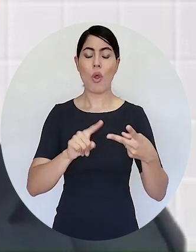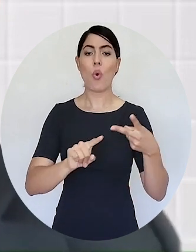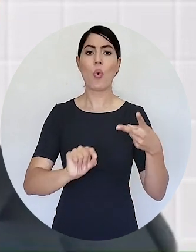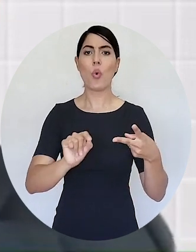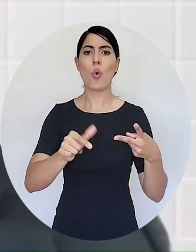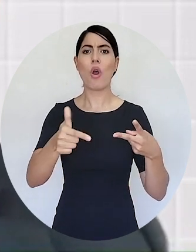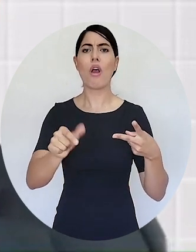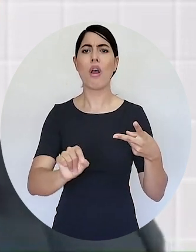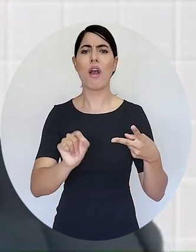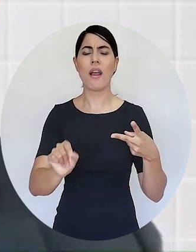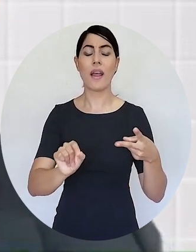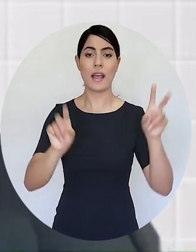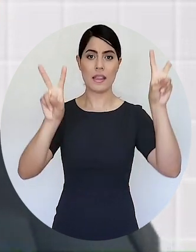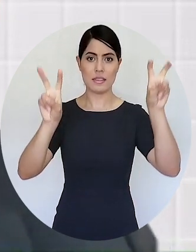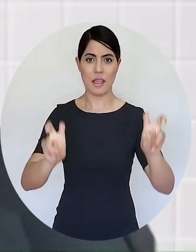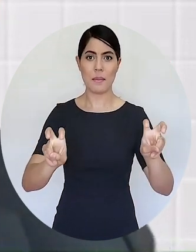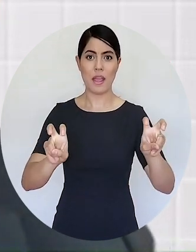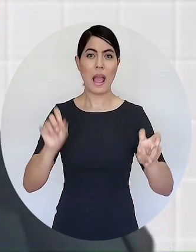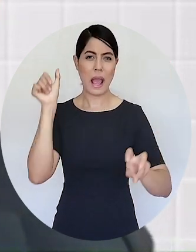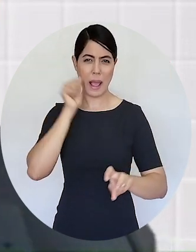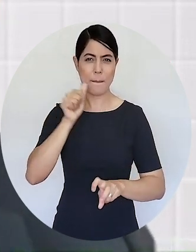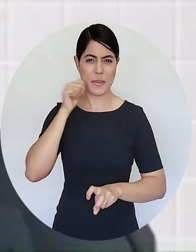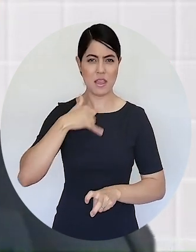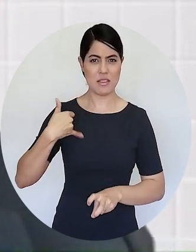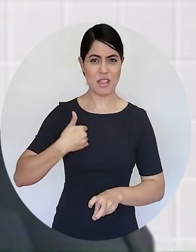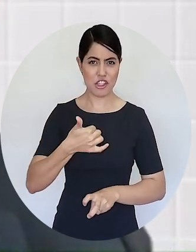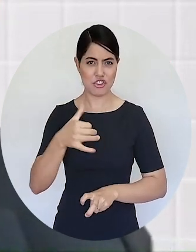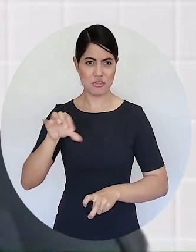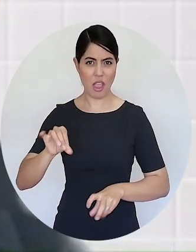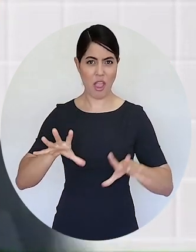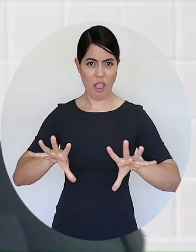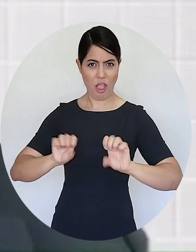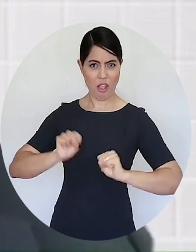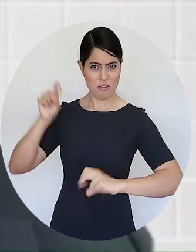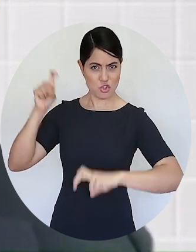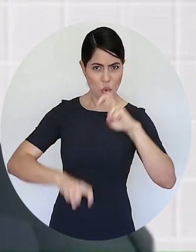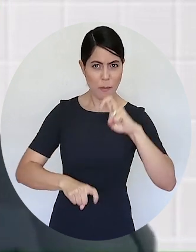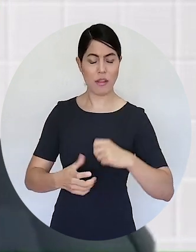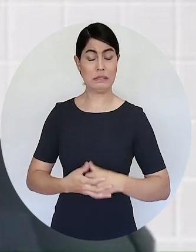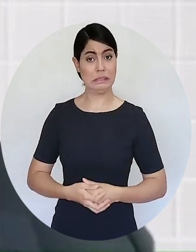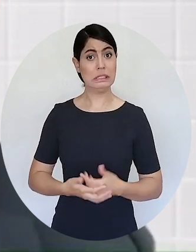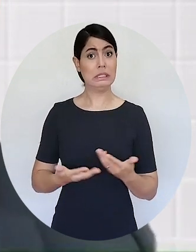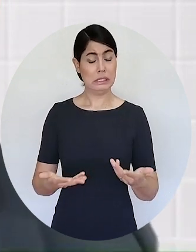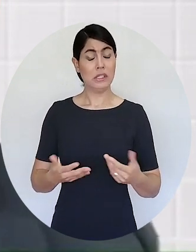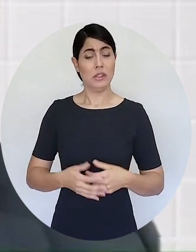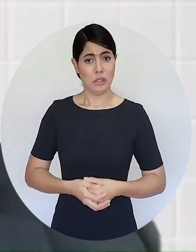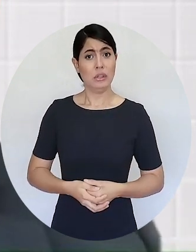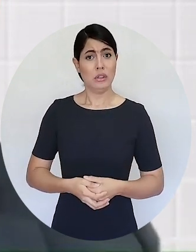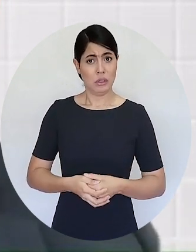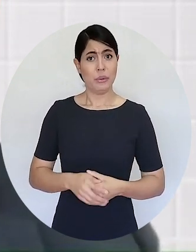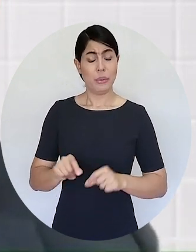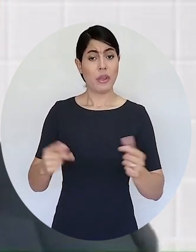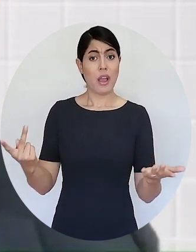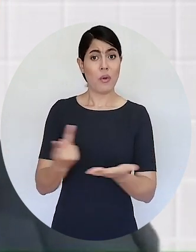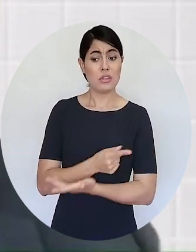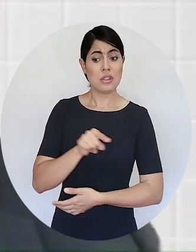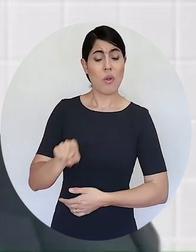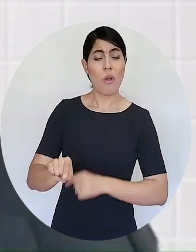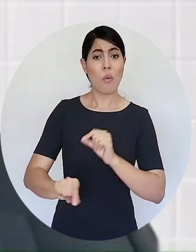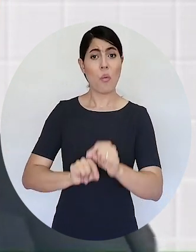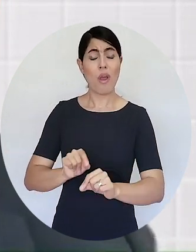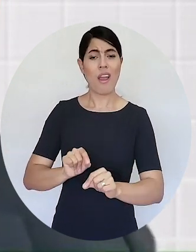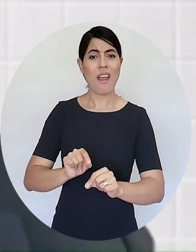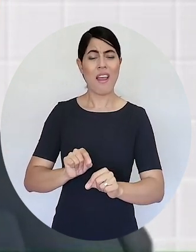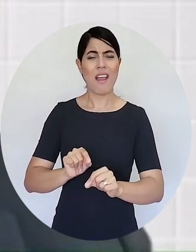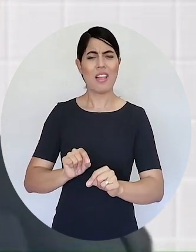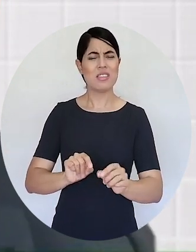tem poucos dias, foi o caso da menina estuprada, a criança estuprada aos 10 anos, e aqui eu quero fazer, professor, um link